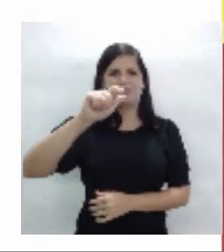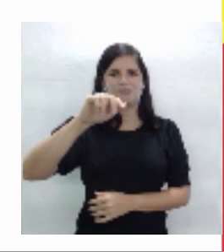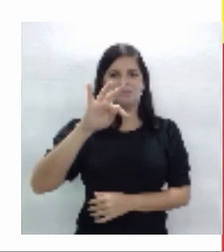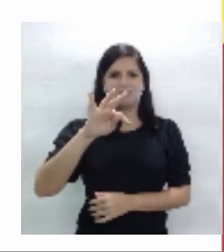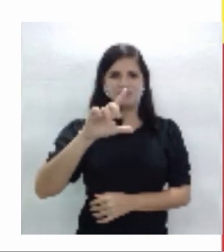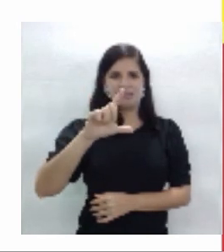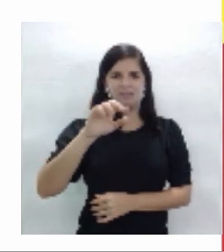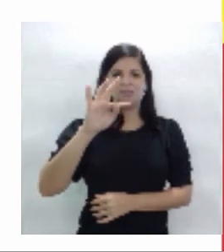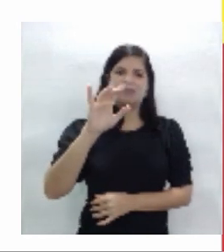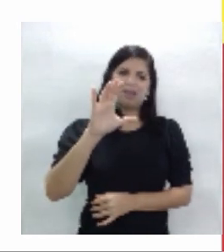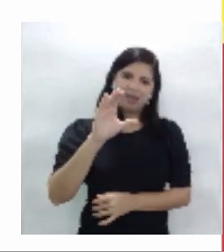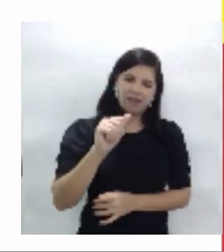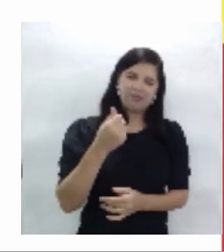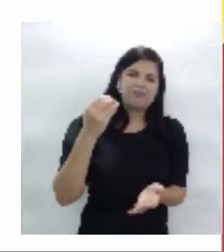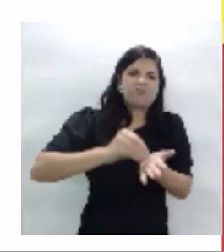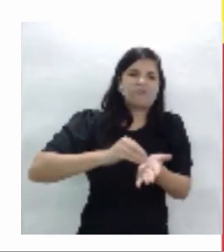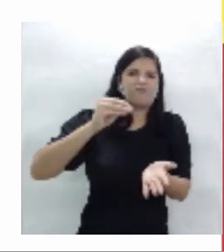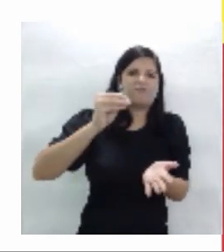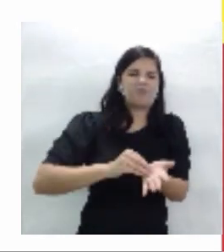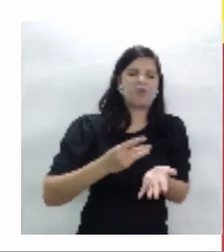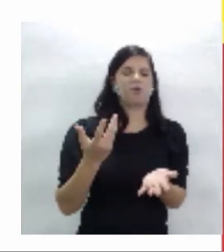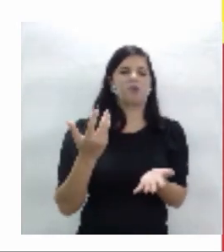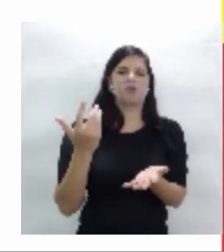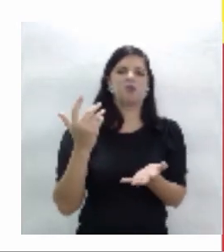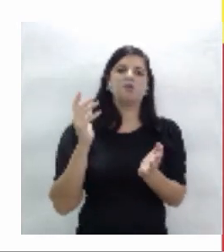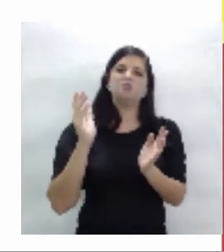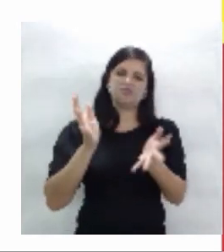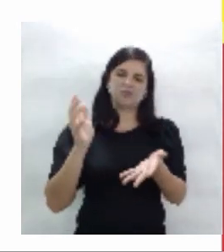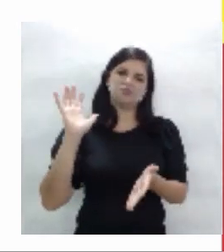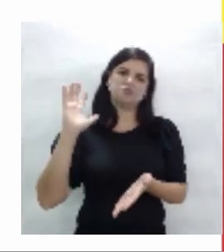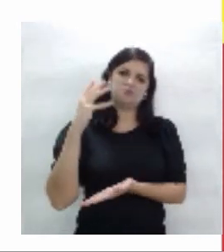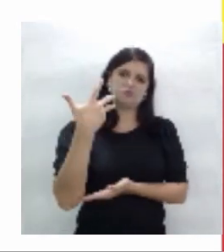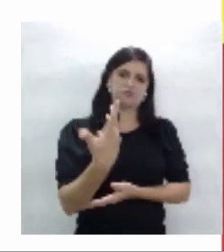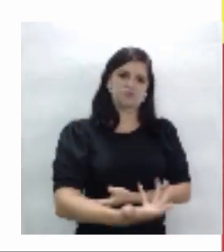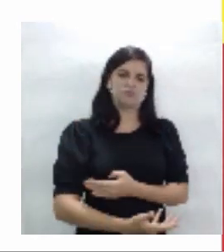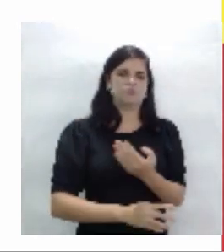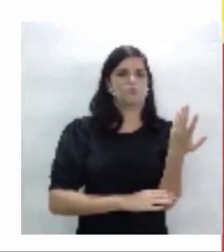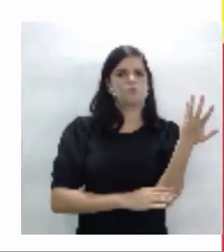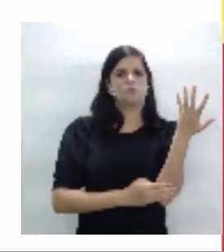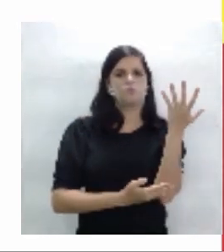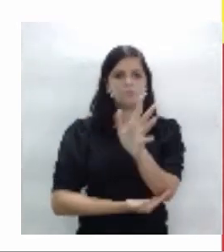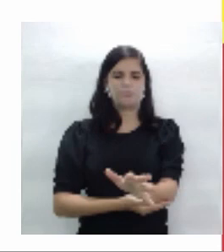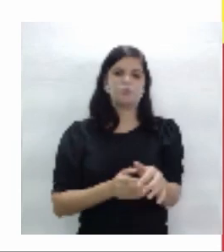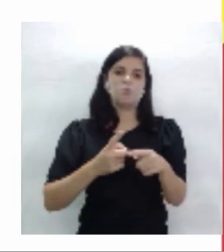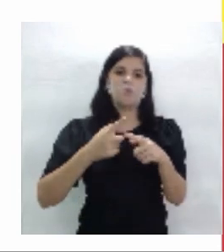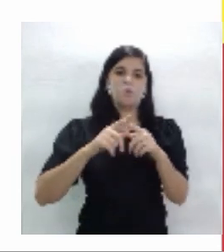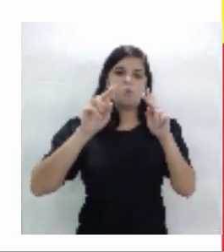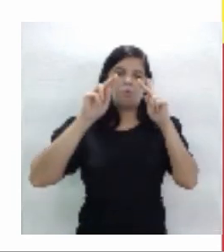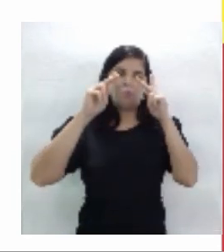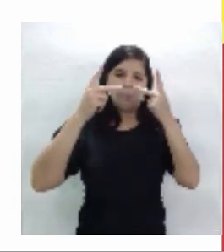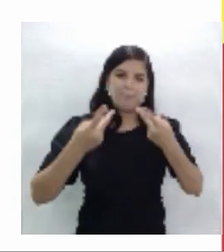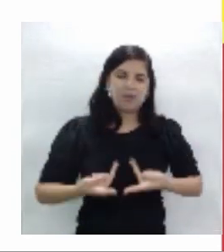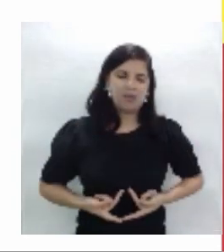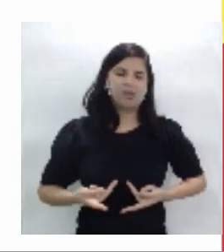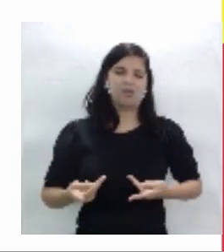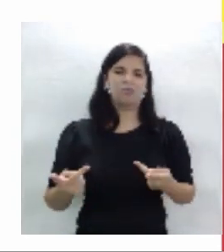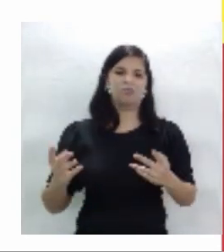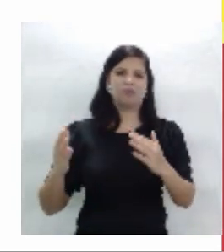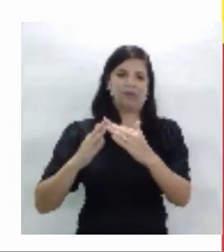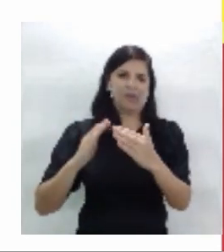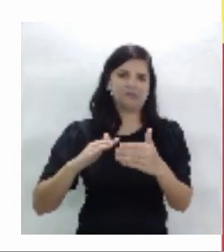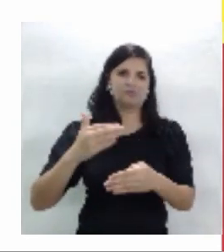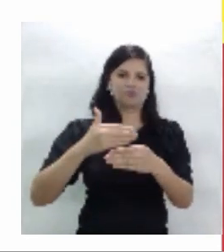está em extinção, ou seja, ela é uma mata que quase não existe mais, porque a ocupação humana em